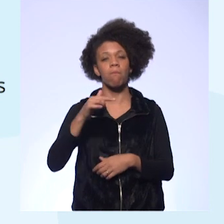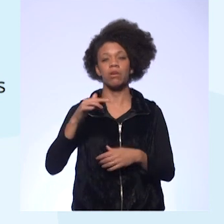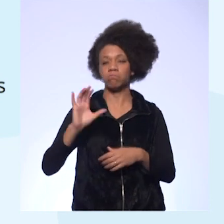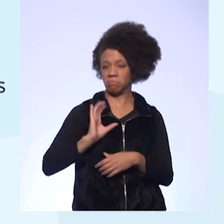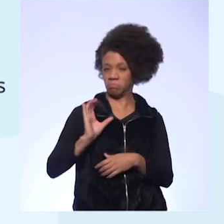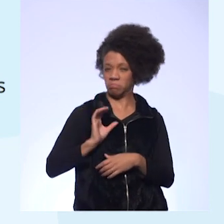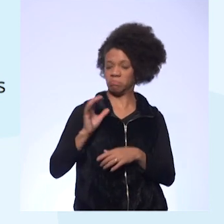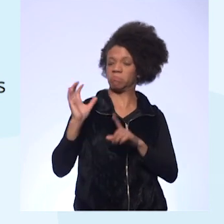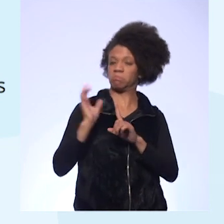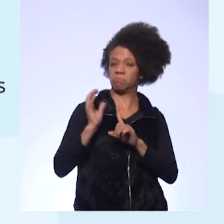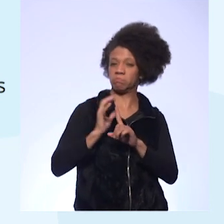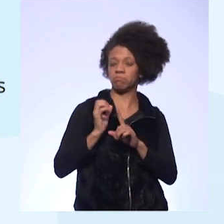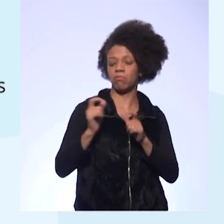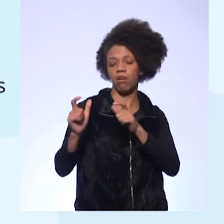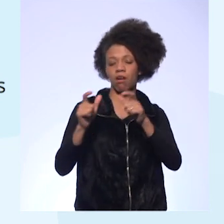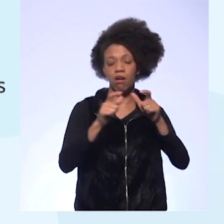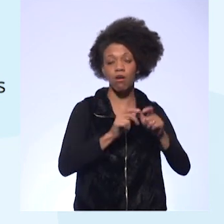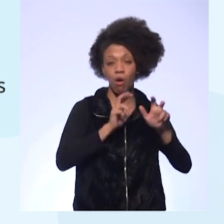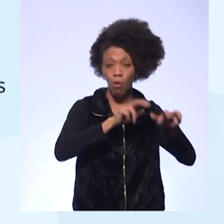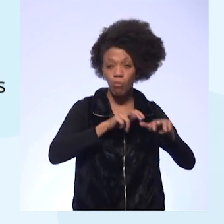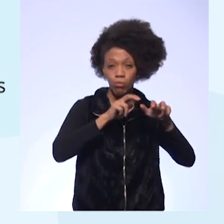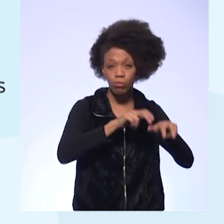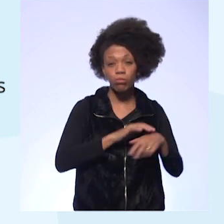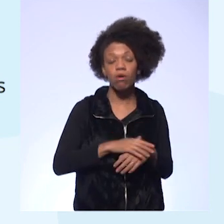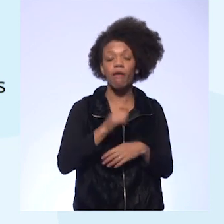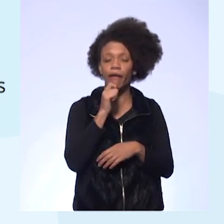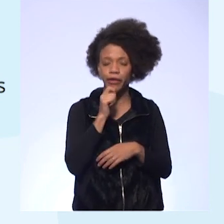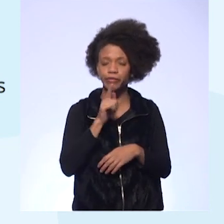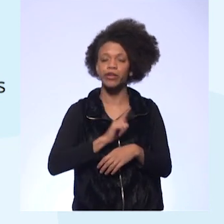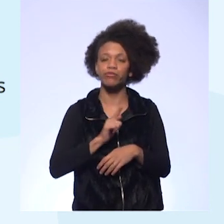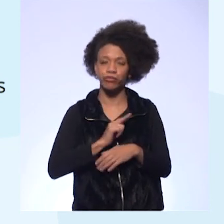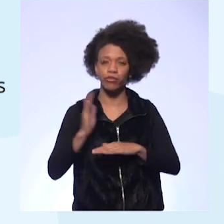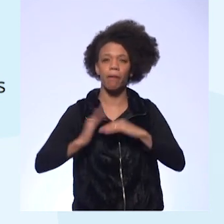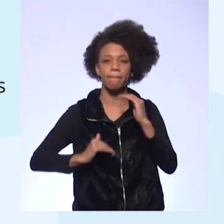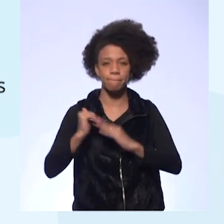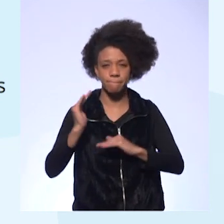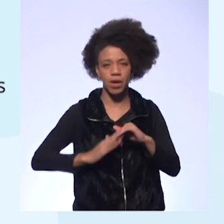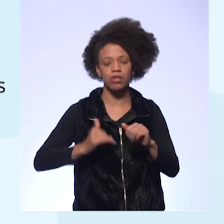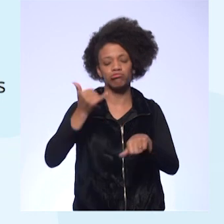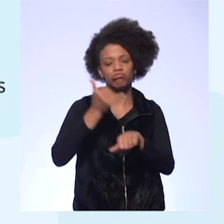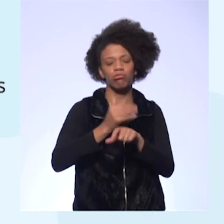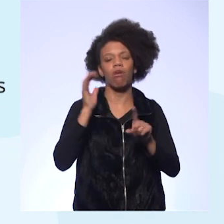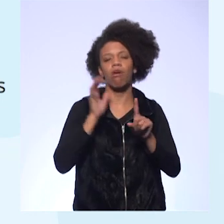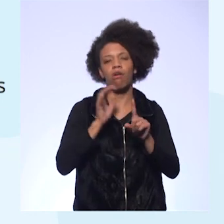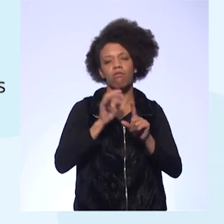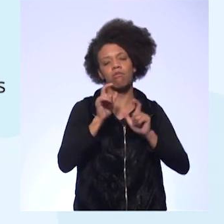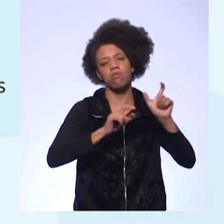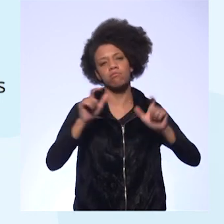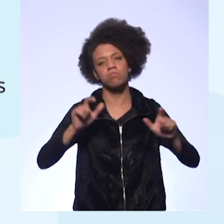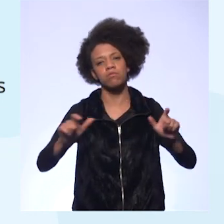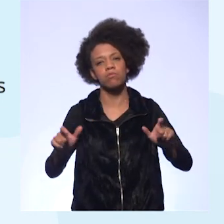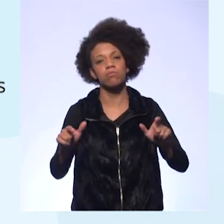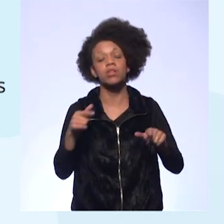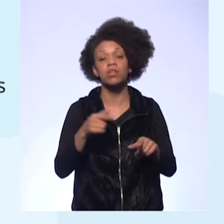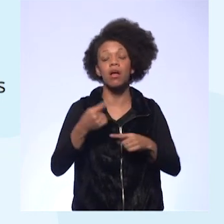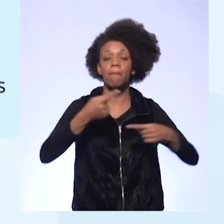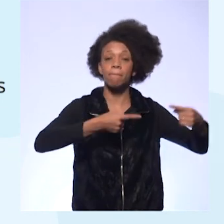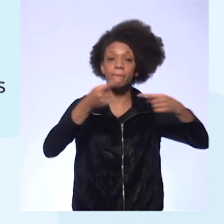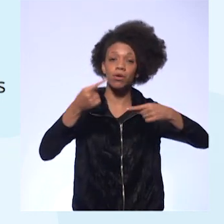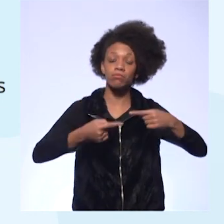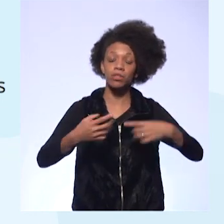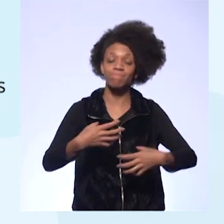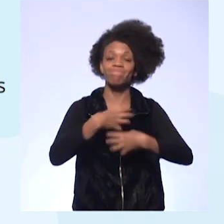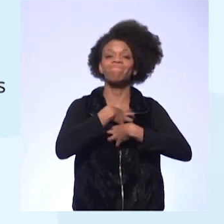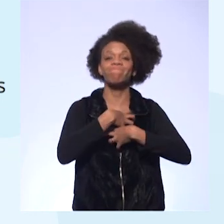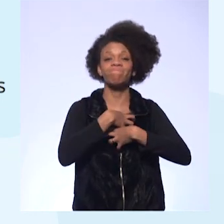mais afastadas, das áreas rurais, ainda exercia influência sobre a sua população, influência essa política que